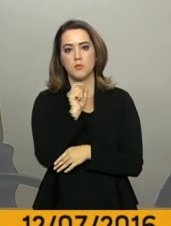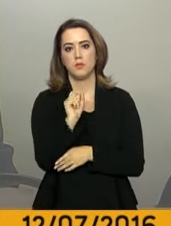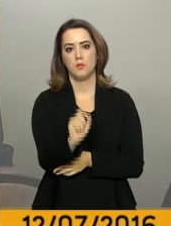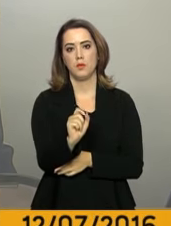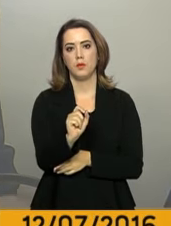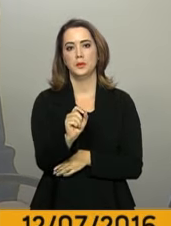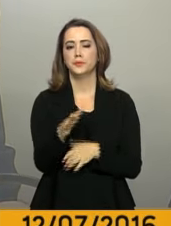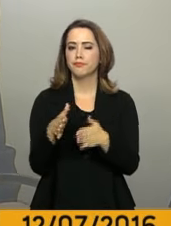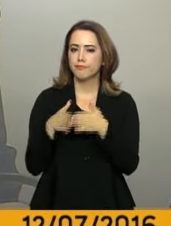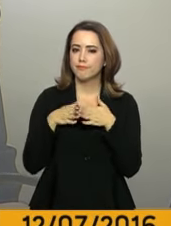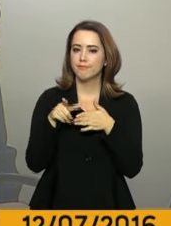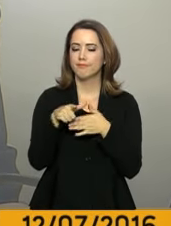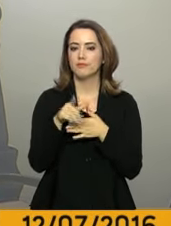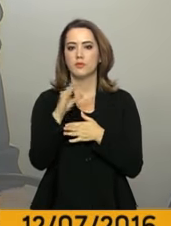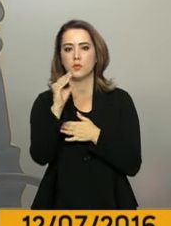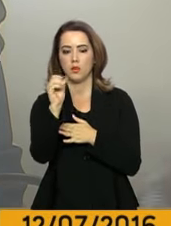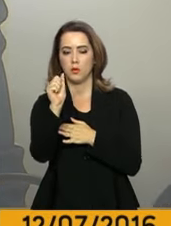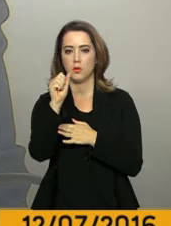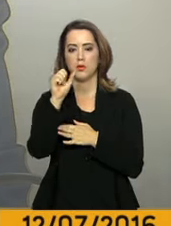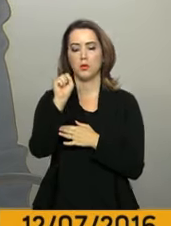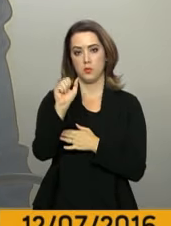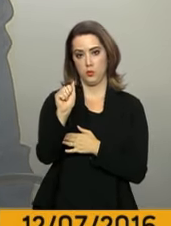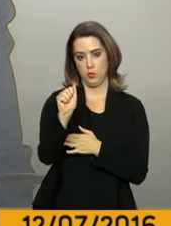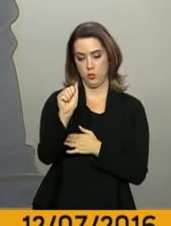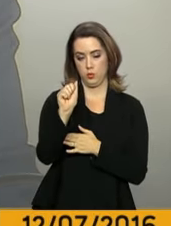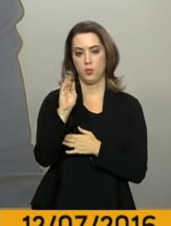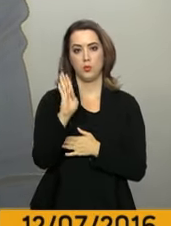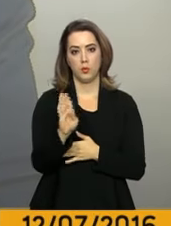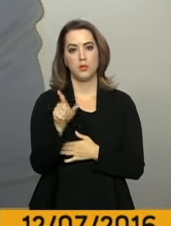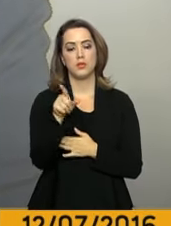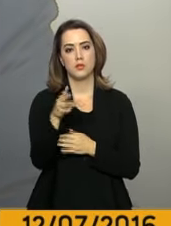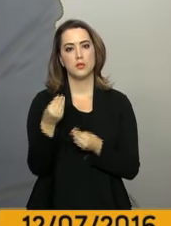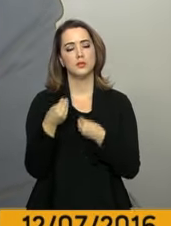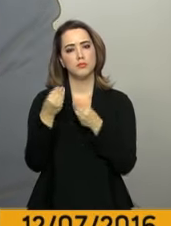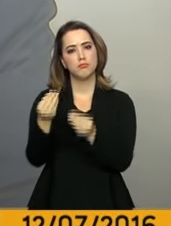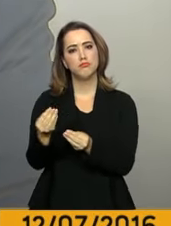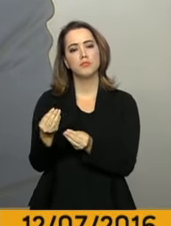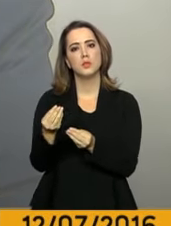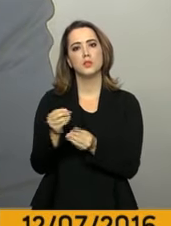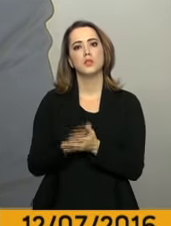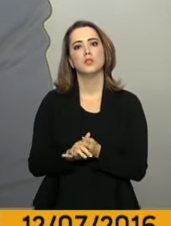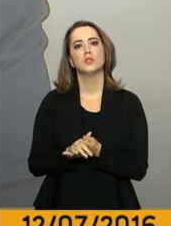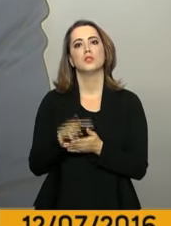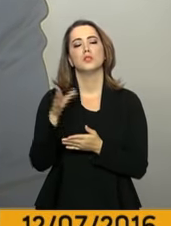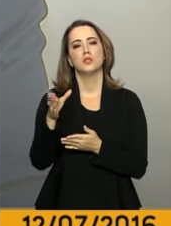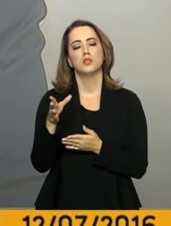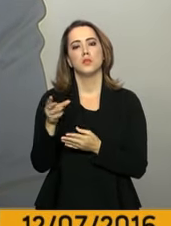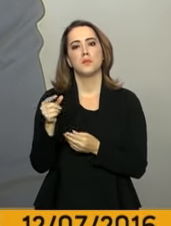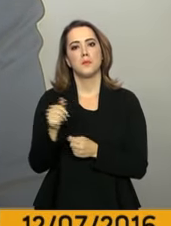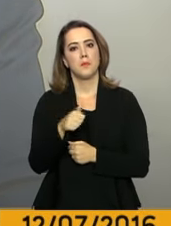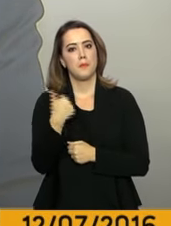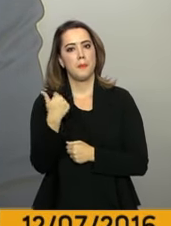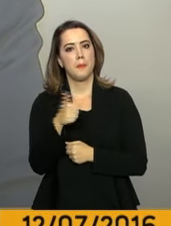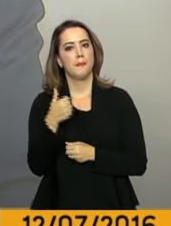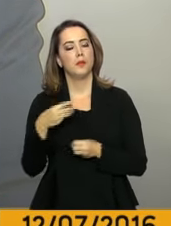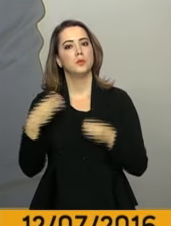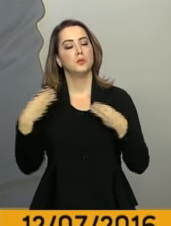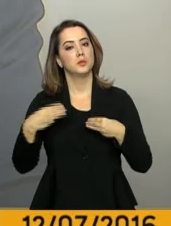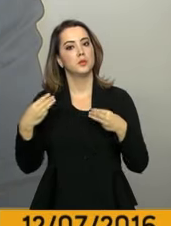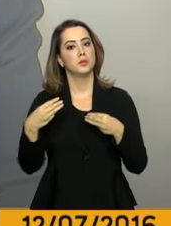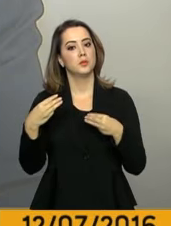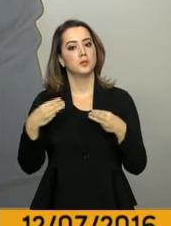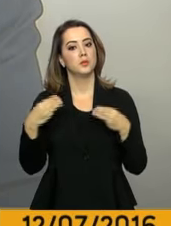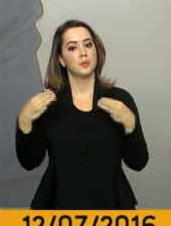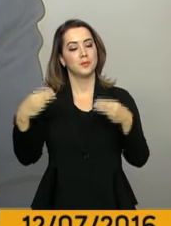com a licença do Cassab é ungir o ministro da Agricultura oo primeiríssimo Escalão